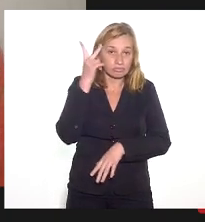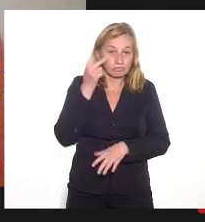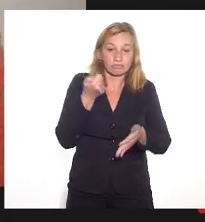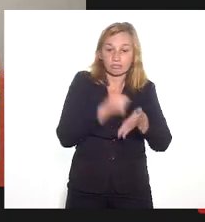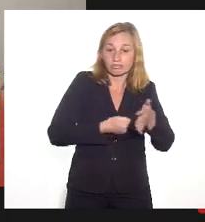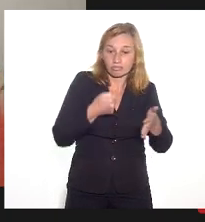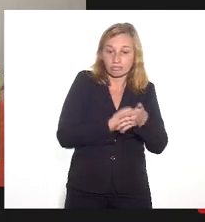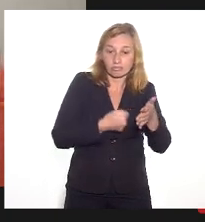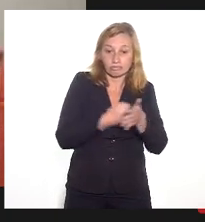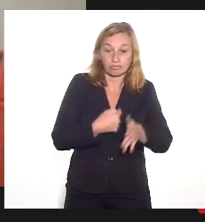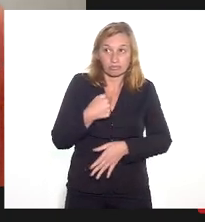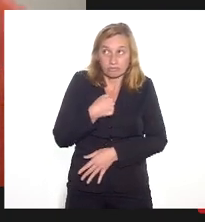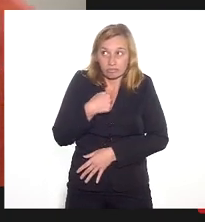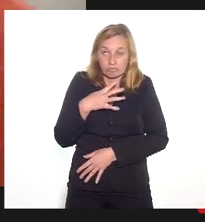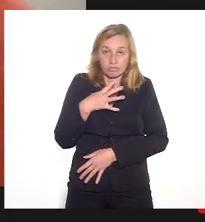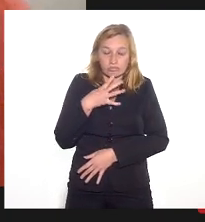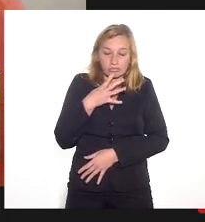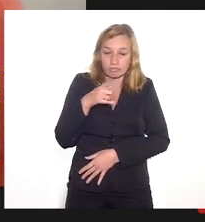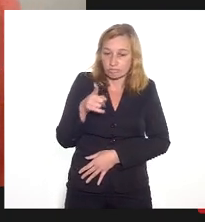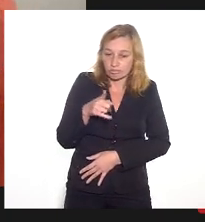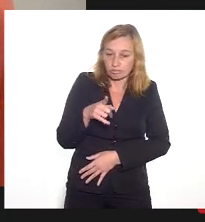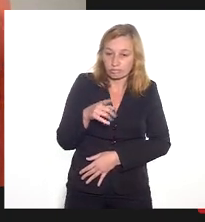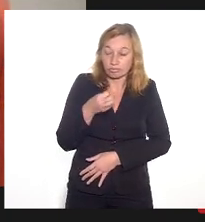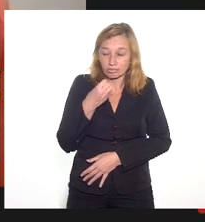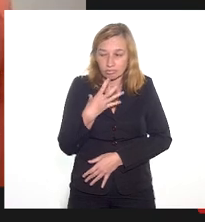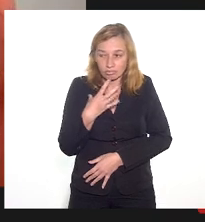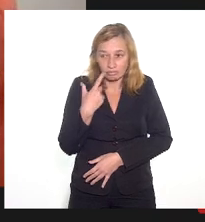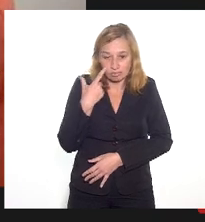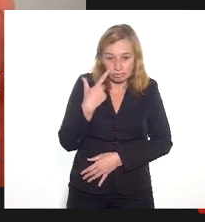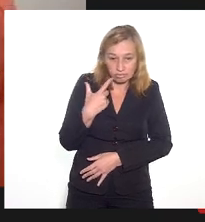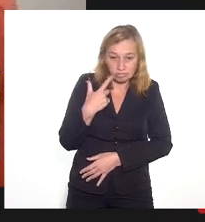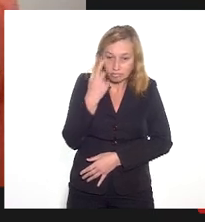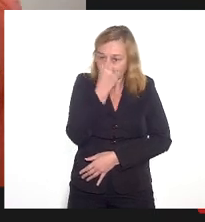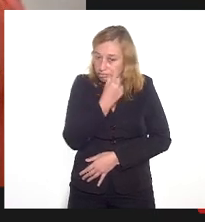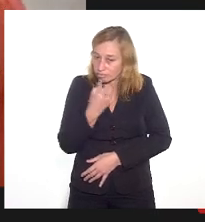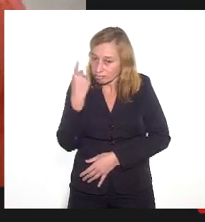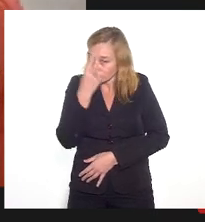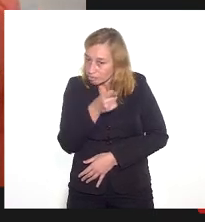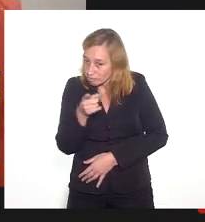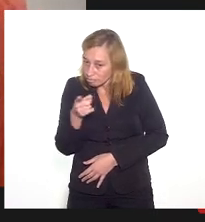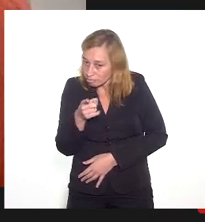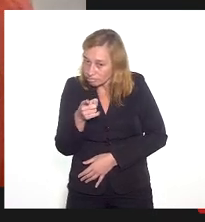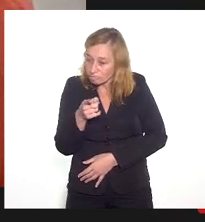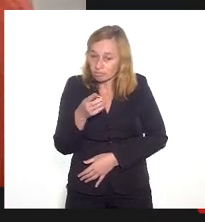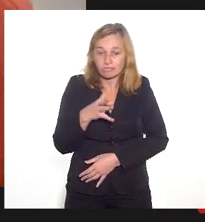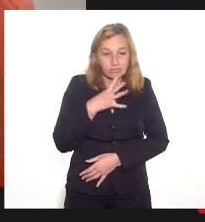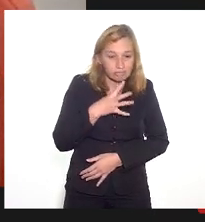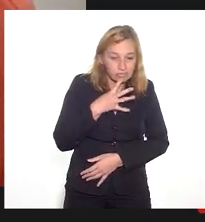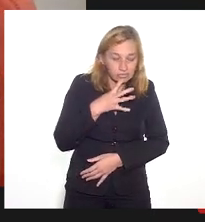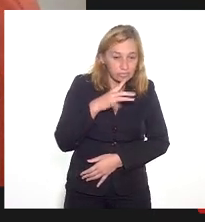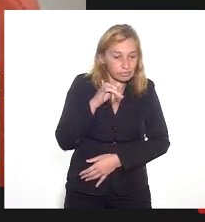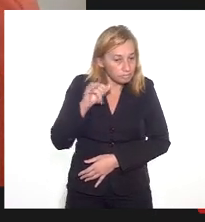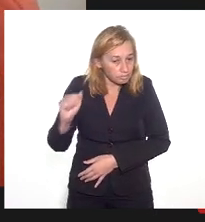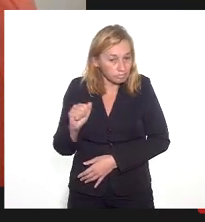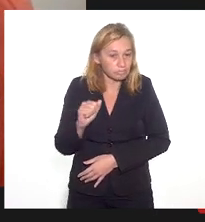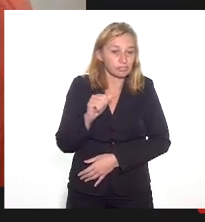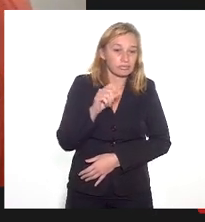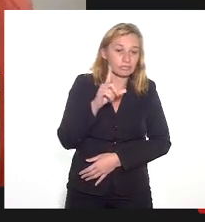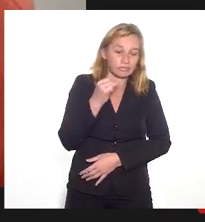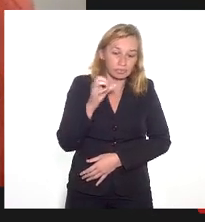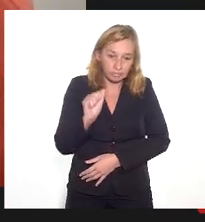eu que conheço aí, é tão bom ver esses rostinhos conhecidos da luta, né? Bia Barbosa, Cláudia